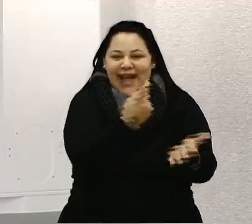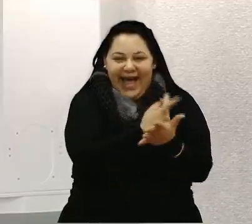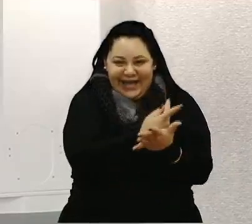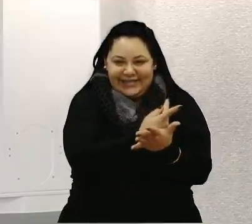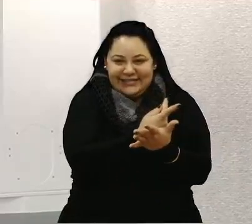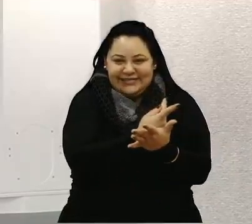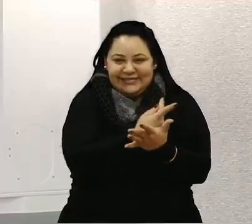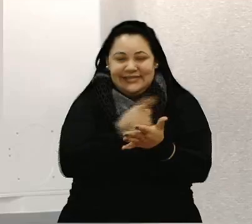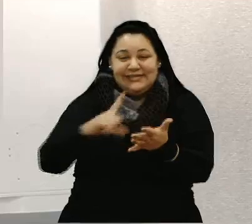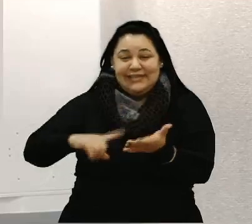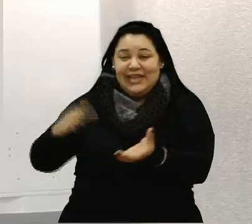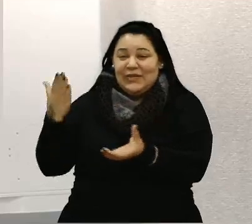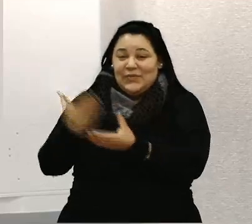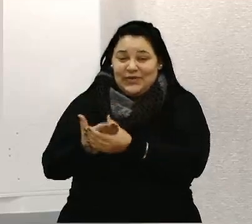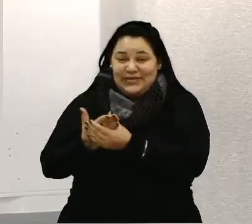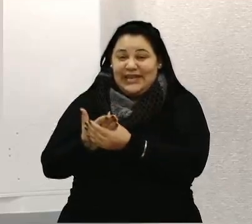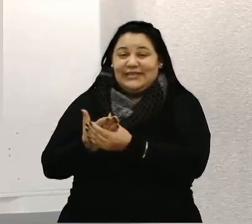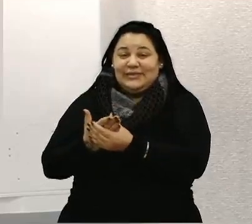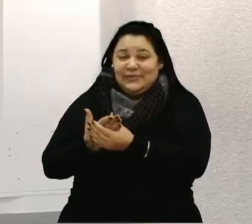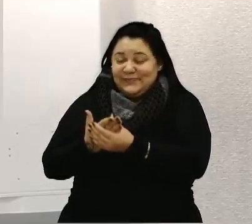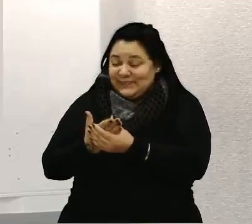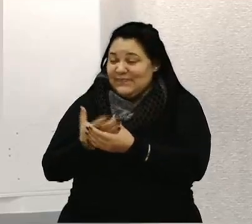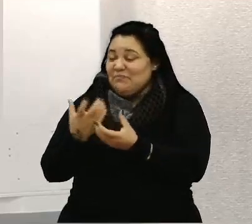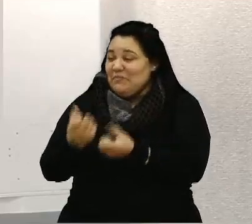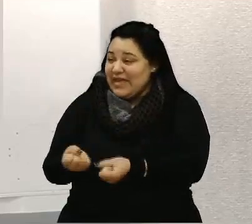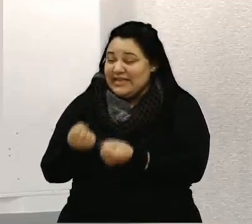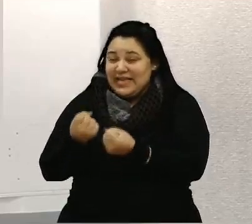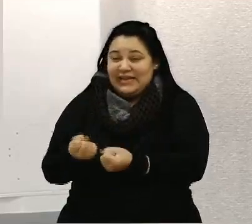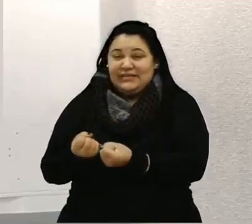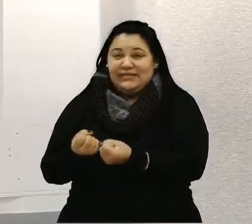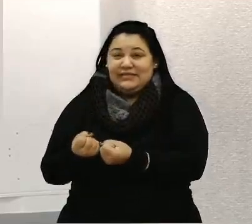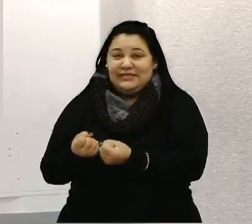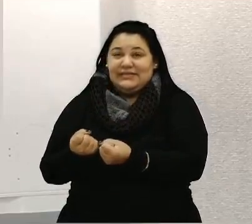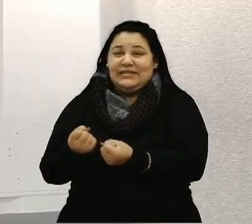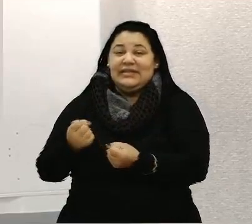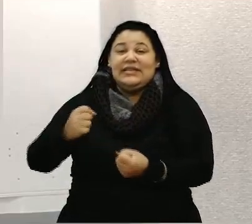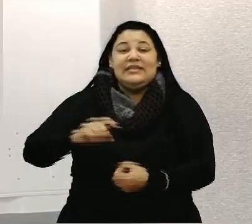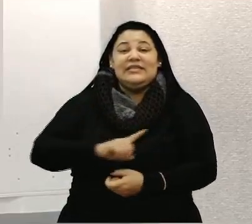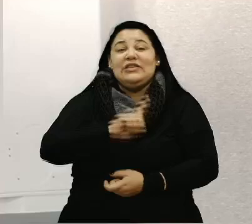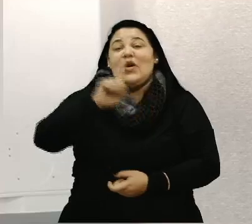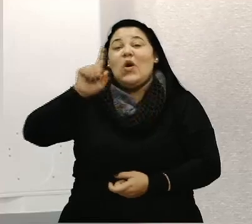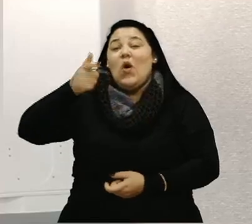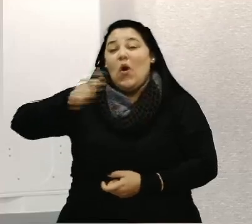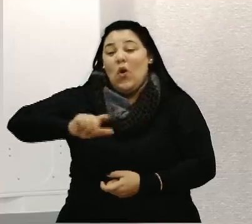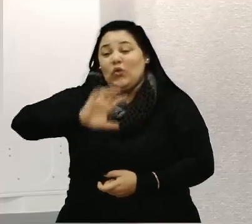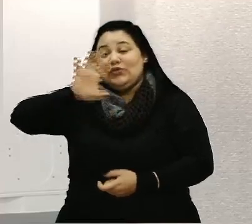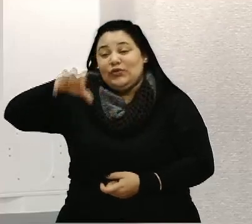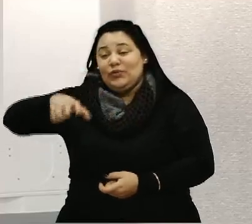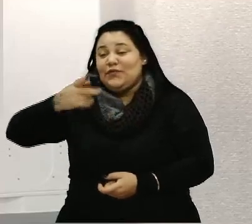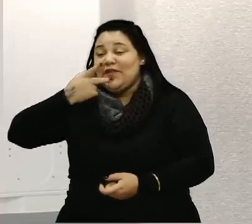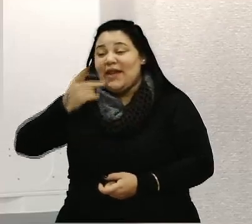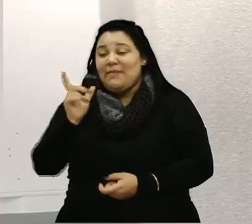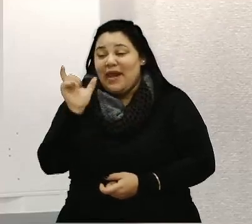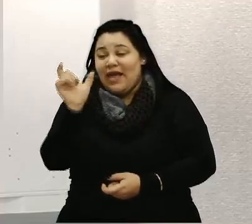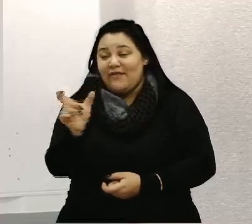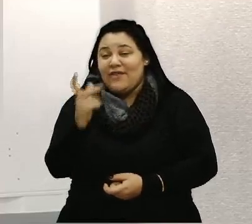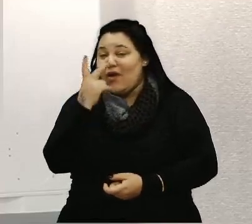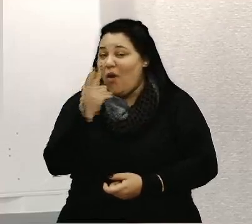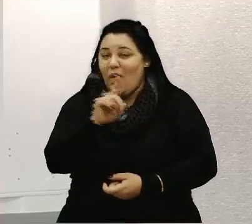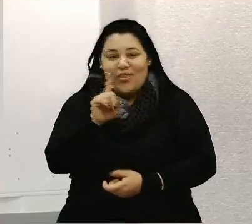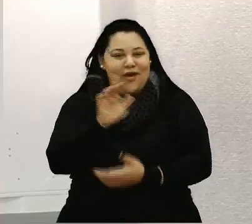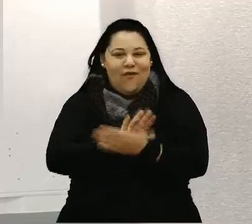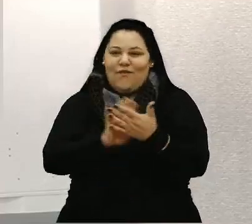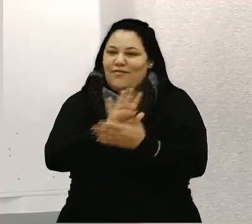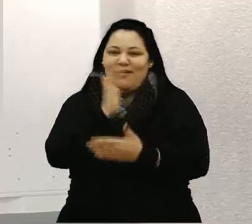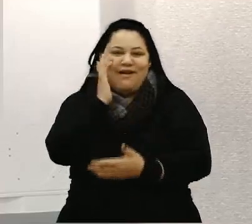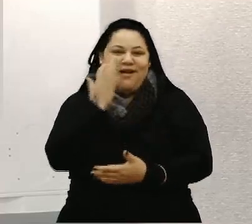o lado do governo falar a mesma palavra, não acontece absolutamente nada. Isso não é correto, isso